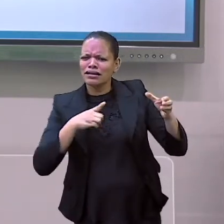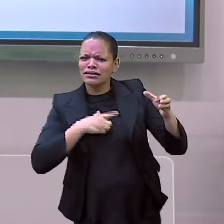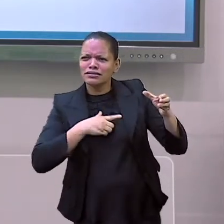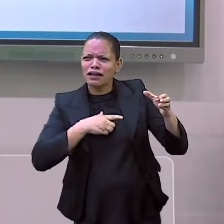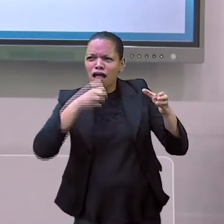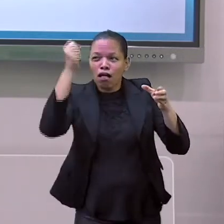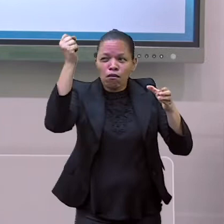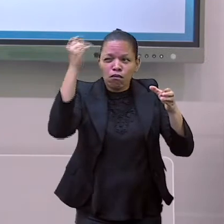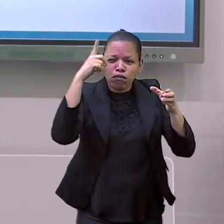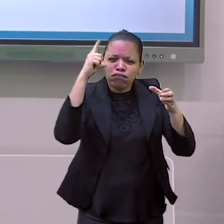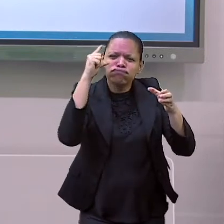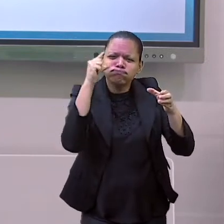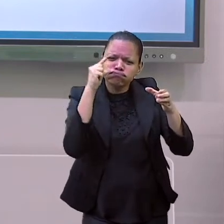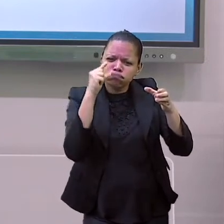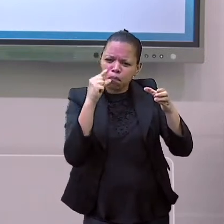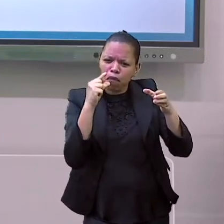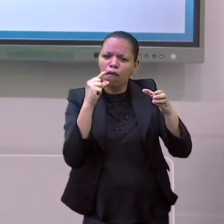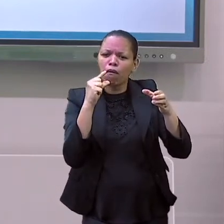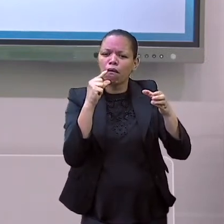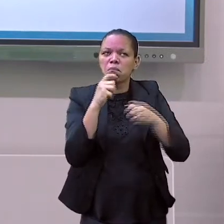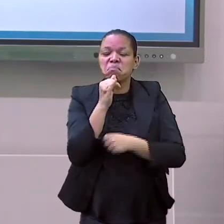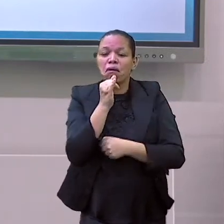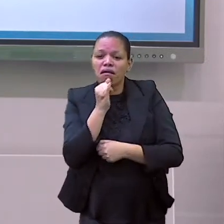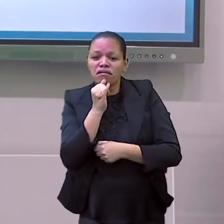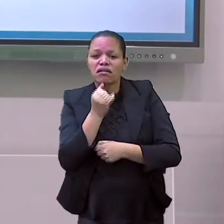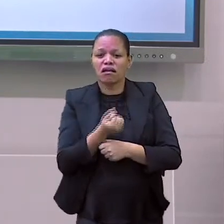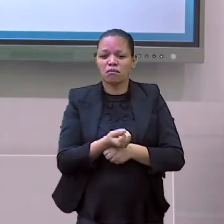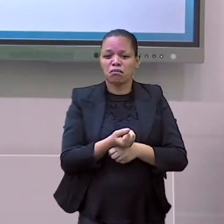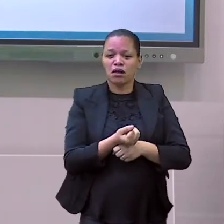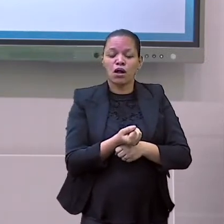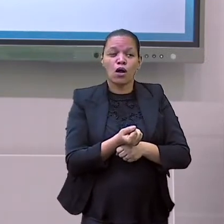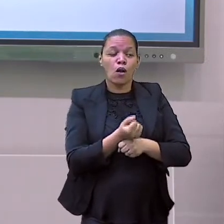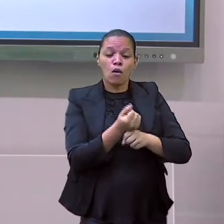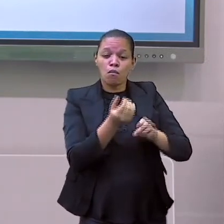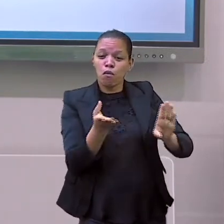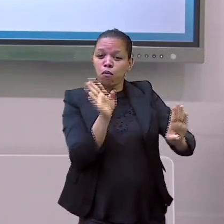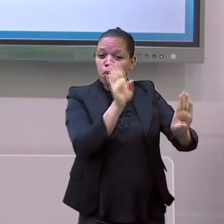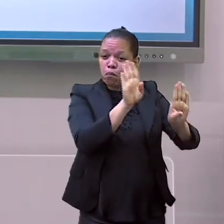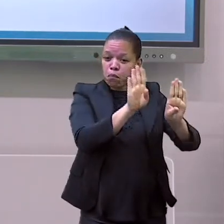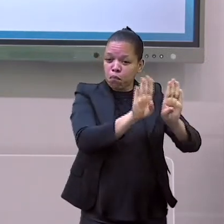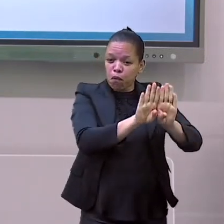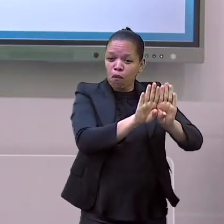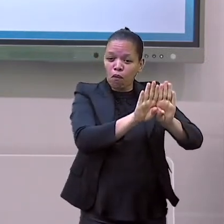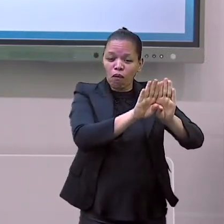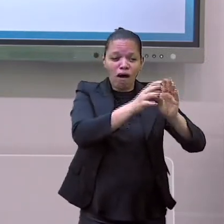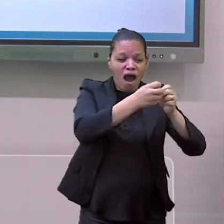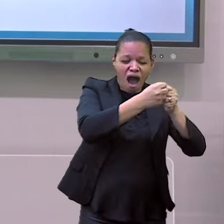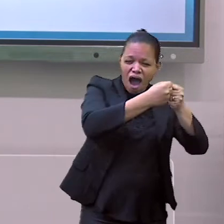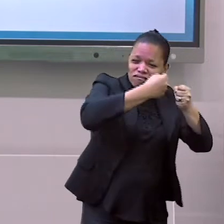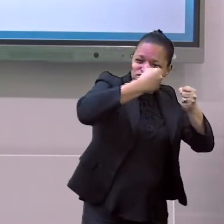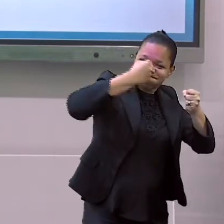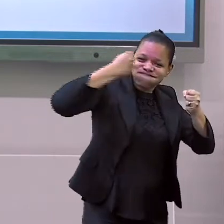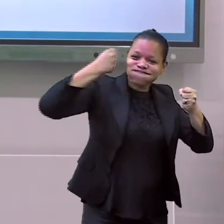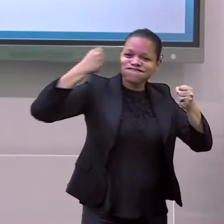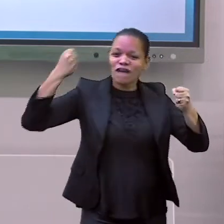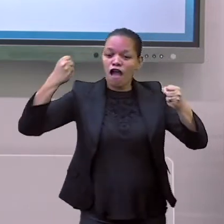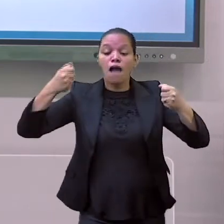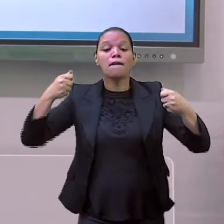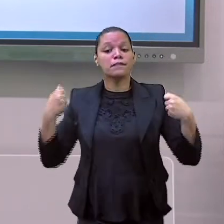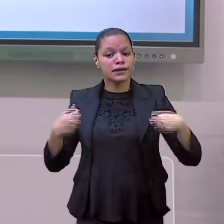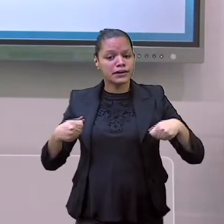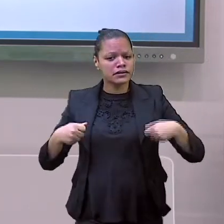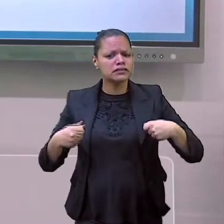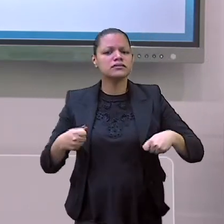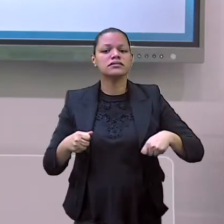hábito de abrir as janelas, portas, cortinas, a sua casa ela vai estar um lugar propício para